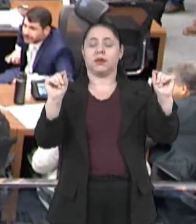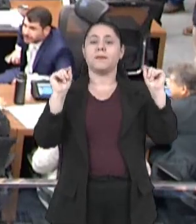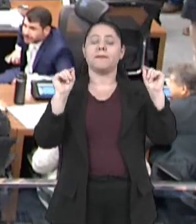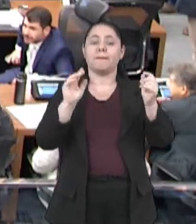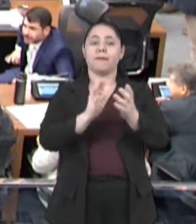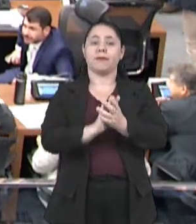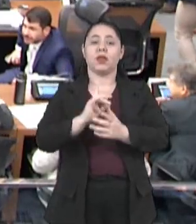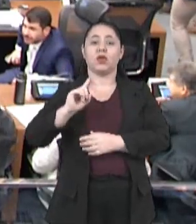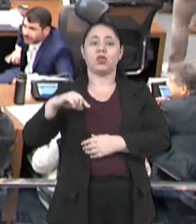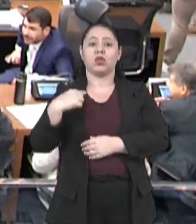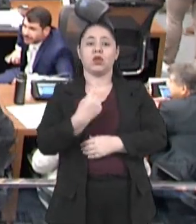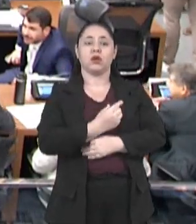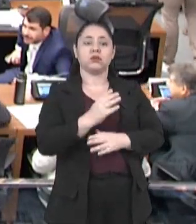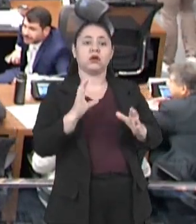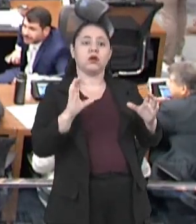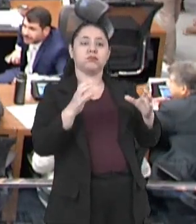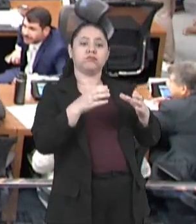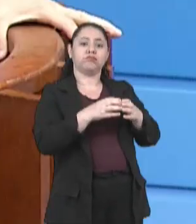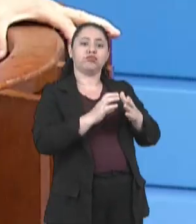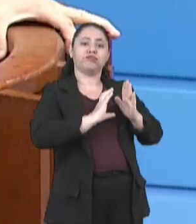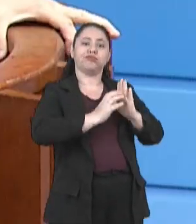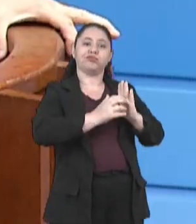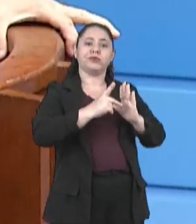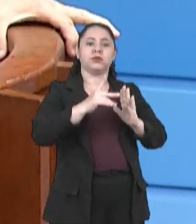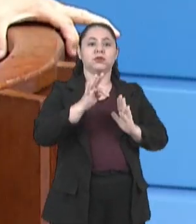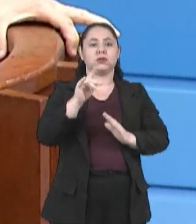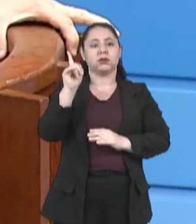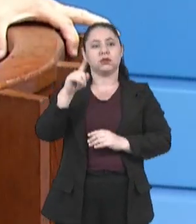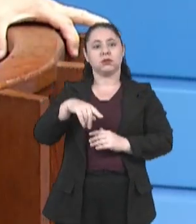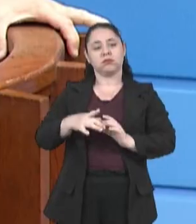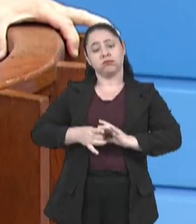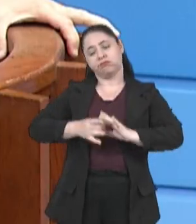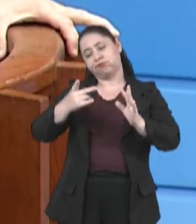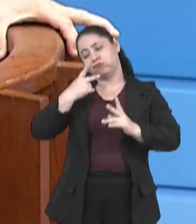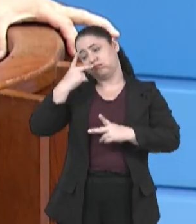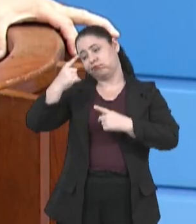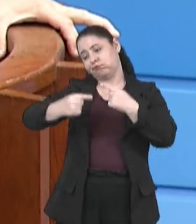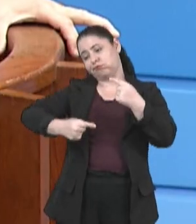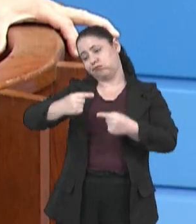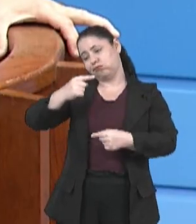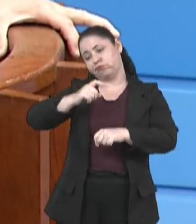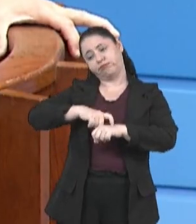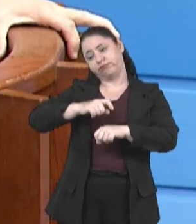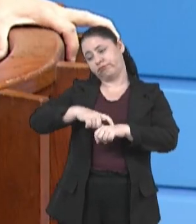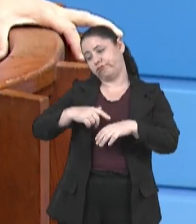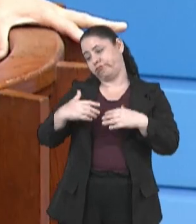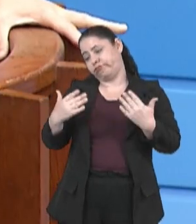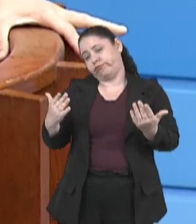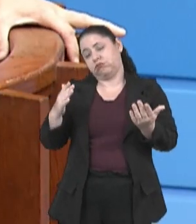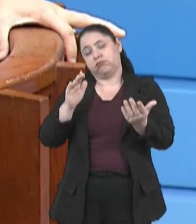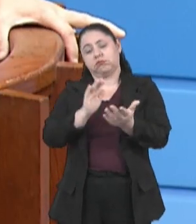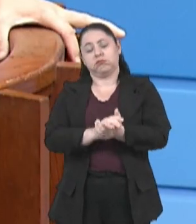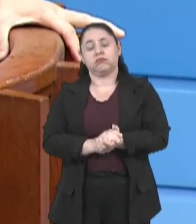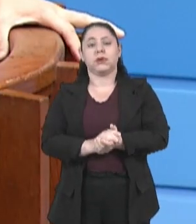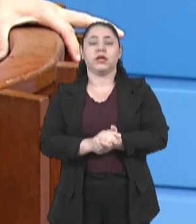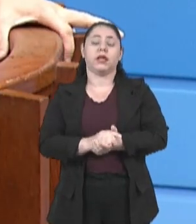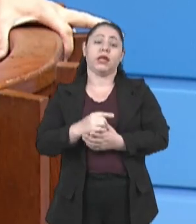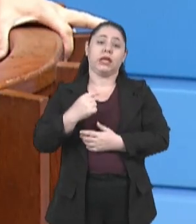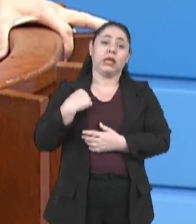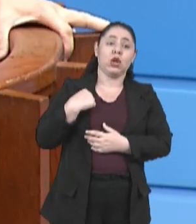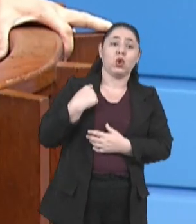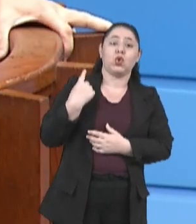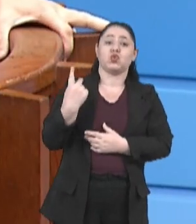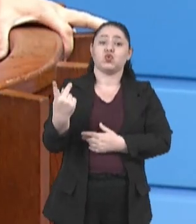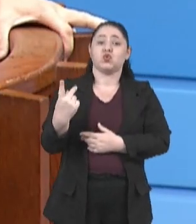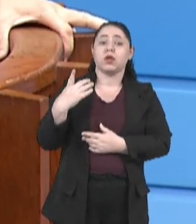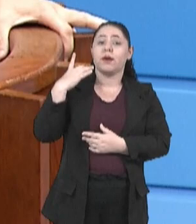claro que nossa bancada... Uma pena, hein? Não poder permitir o debate uma hora dessa. Eu, deputado Zeca,